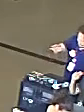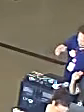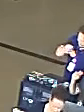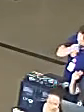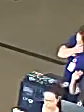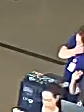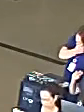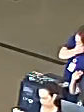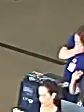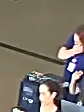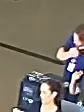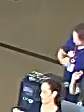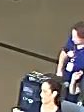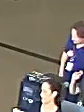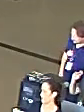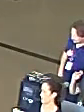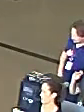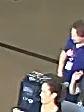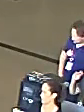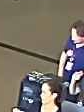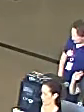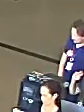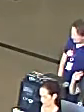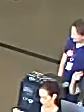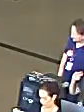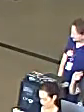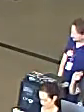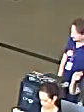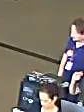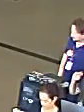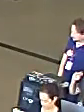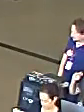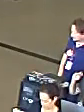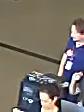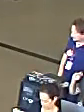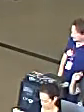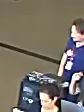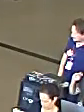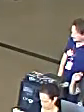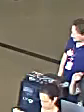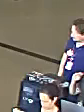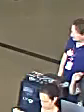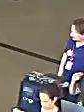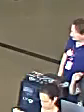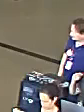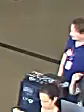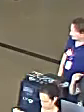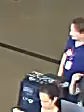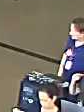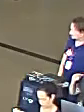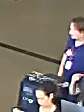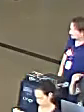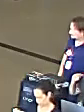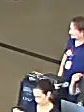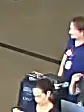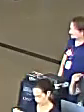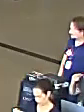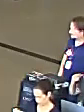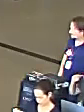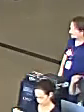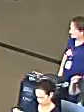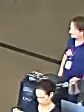cadeirante falamos de cadeira né somos sabedores mais do que ninguém né e